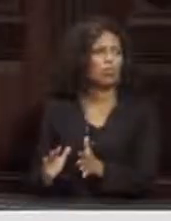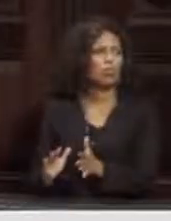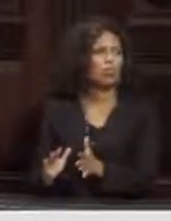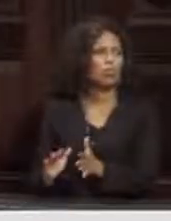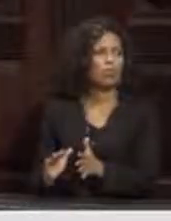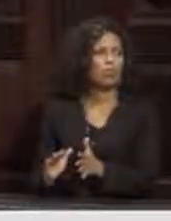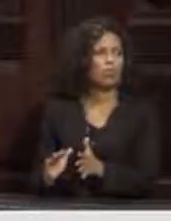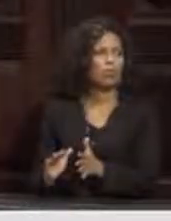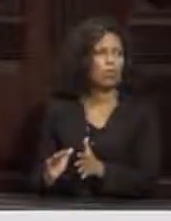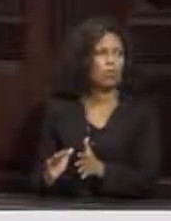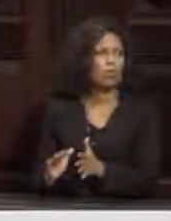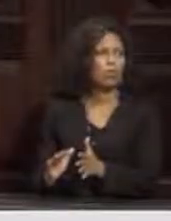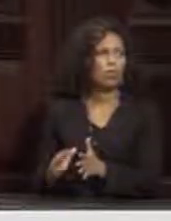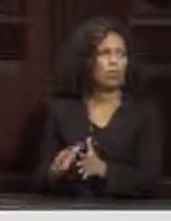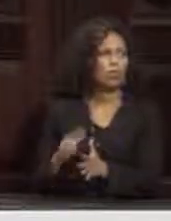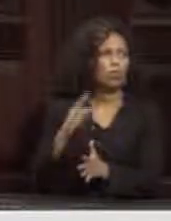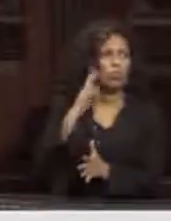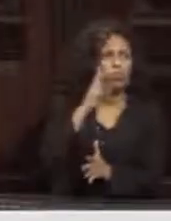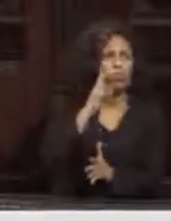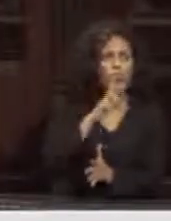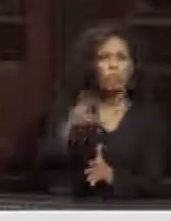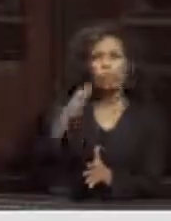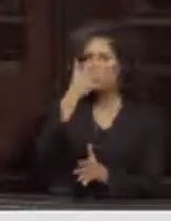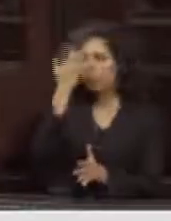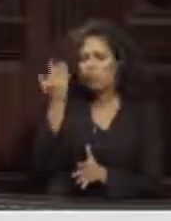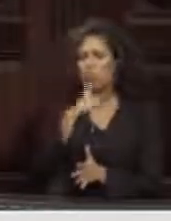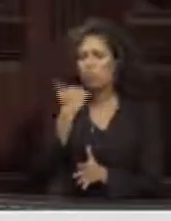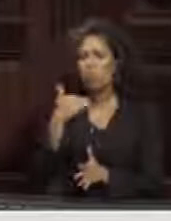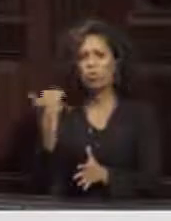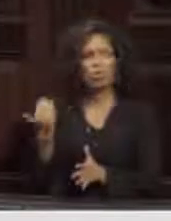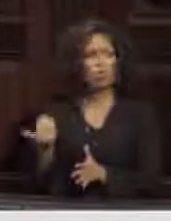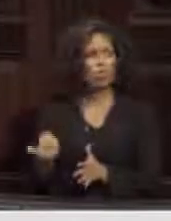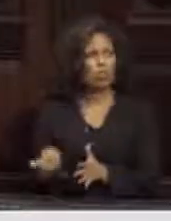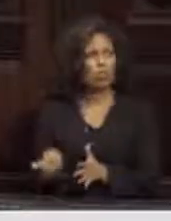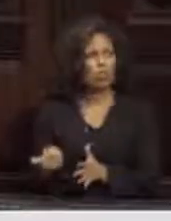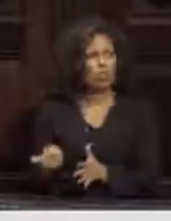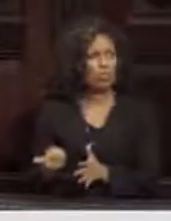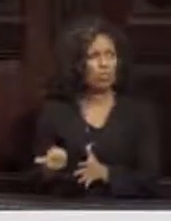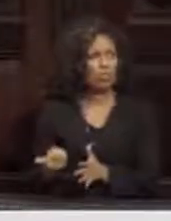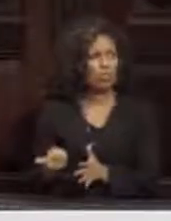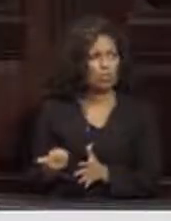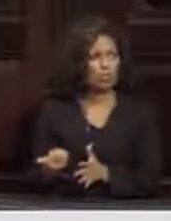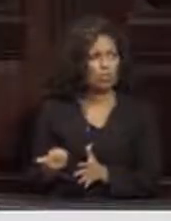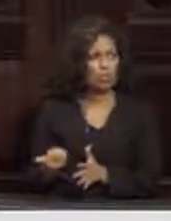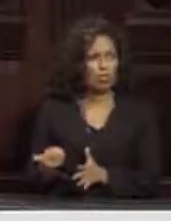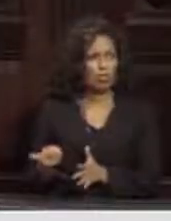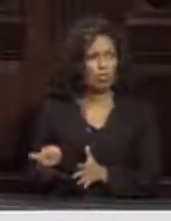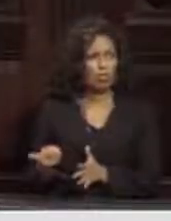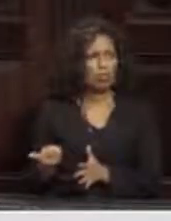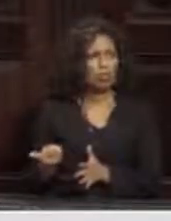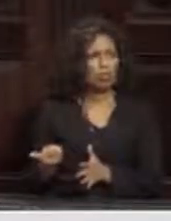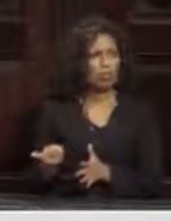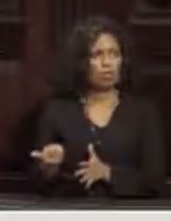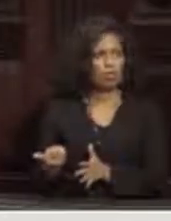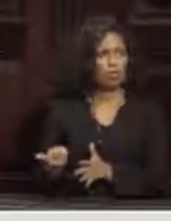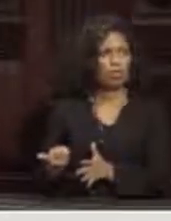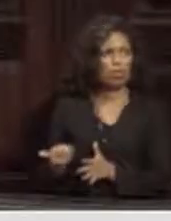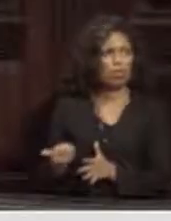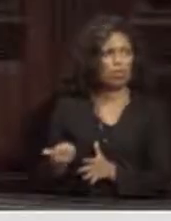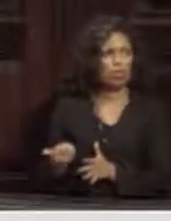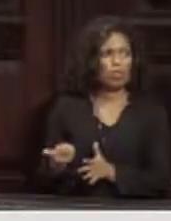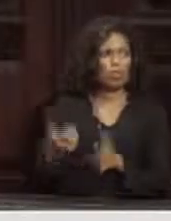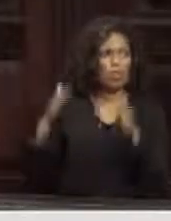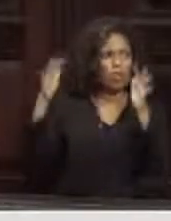população morando em condições subhumanas? As chuvas recentes no Estado do Rio de Janeiro não levaram água